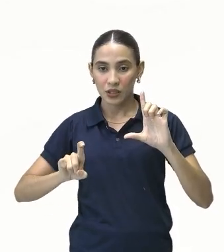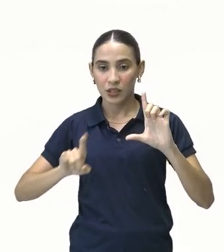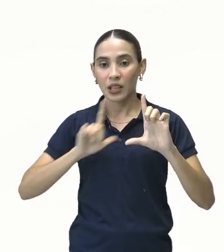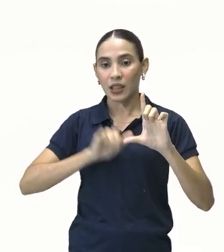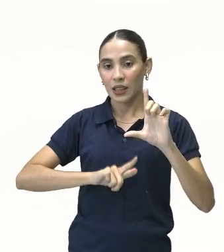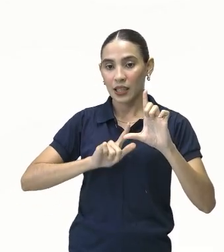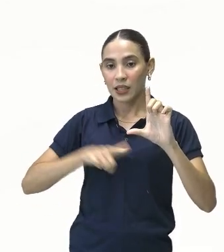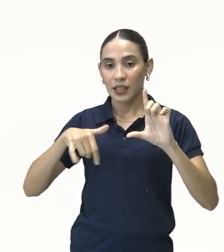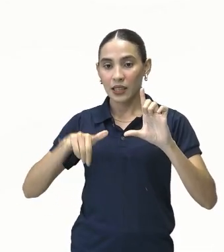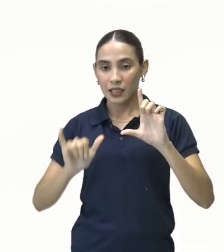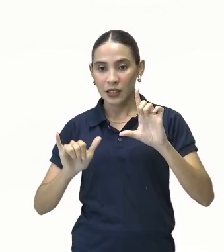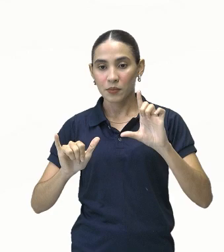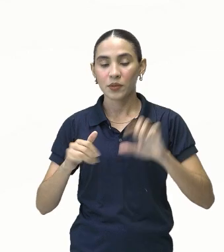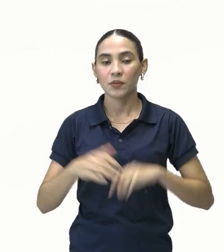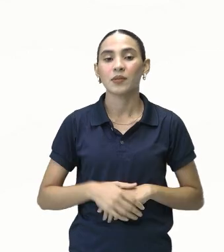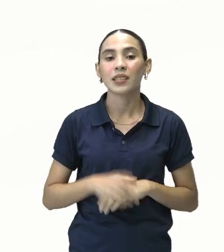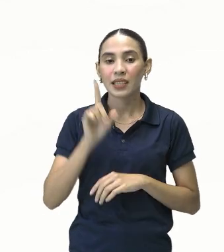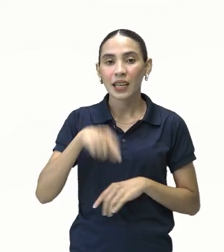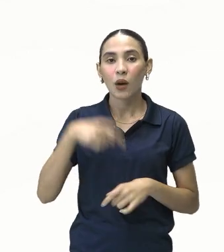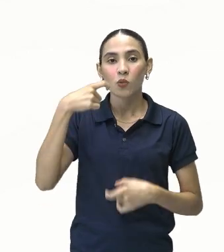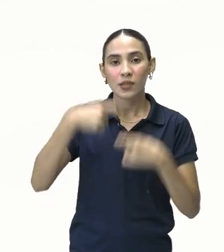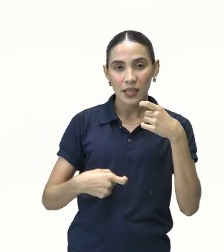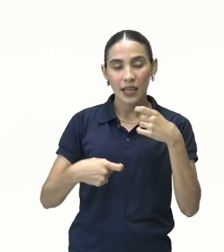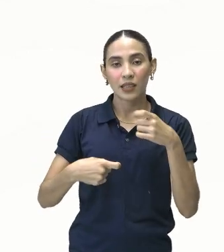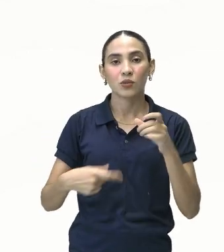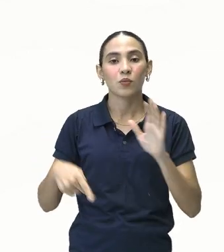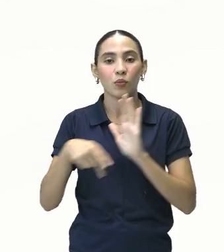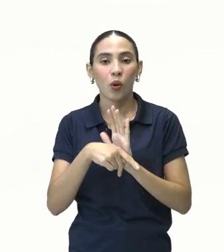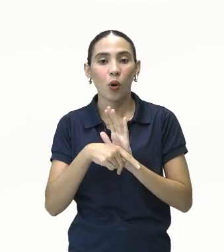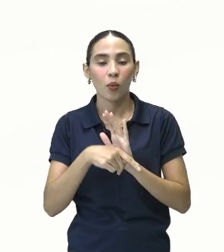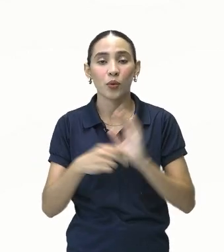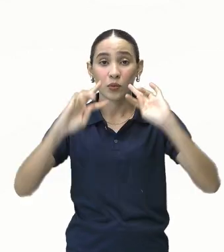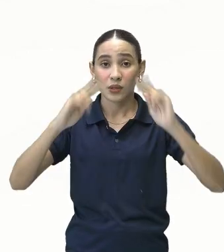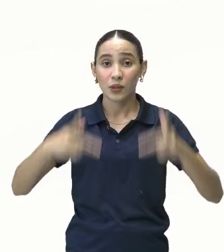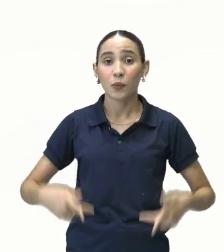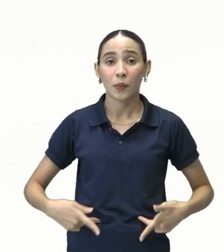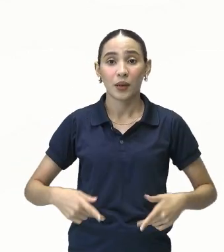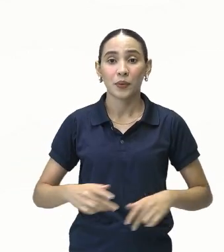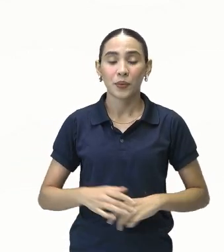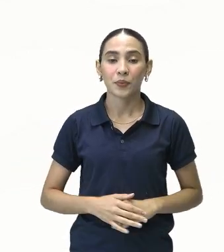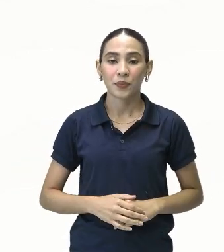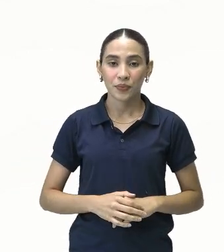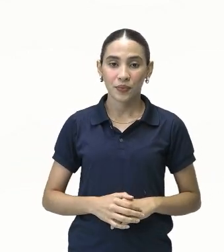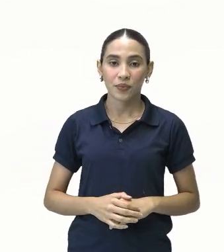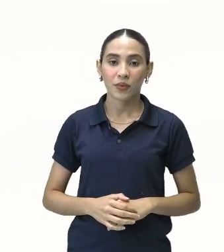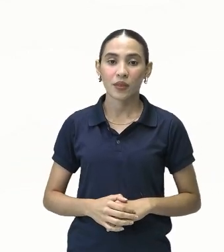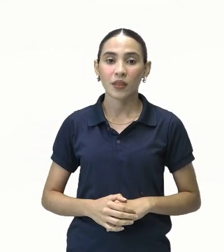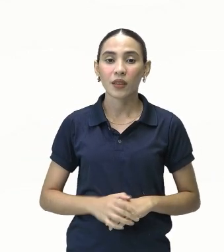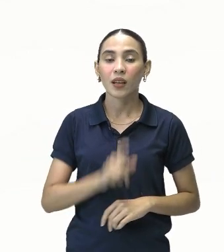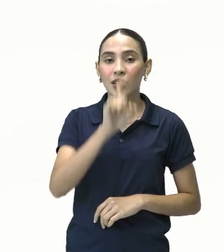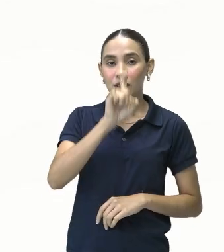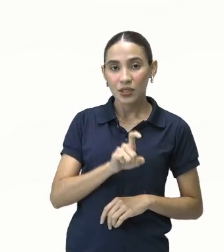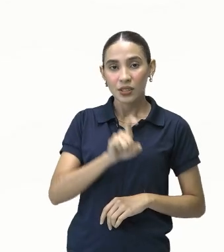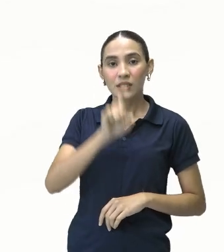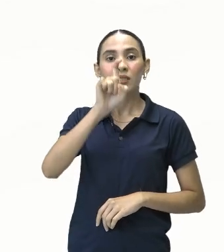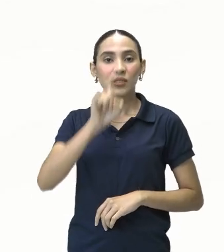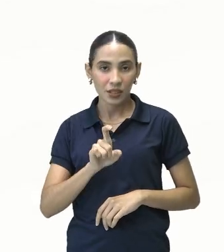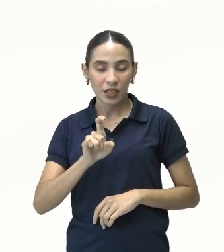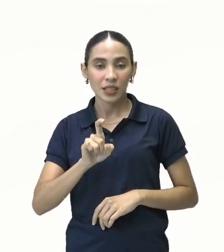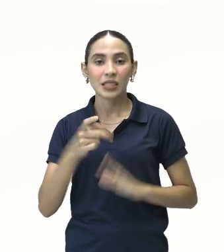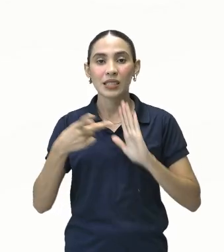e Y, que define o sexo biológico do ser humano, né? X e